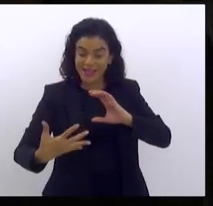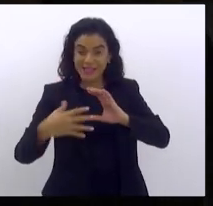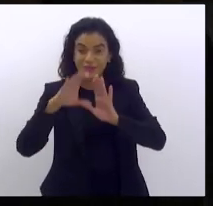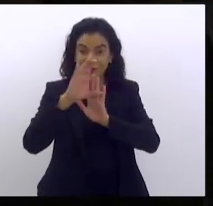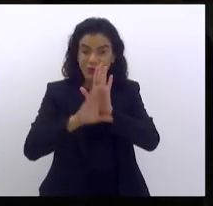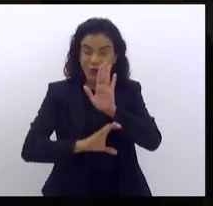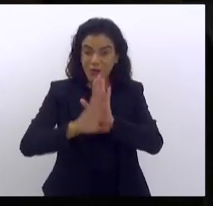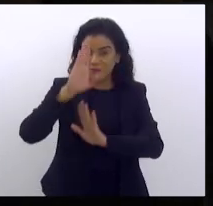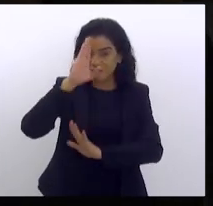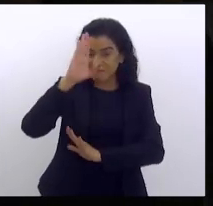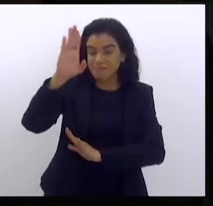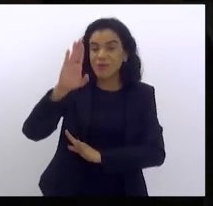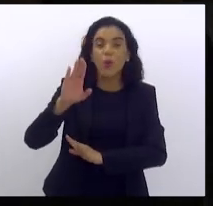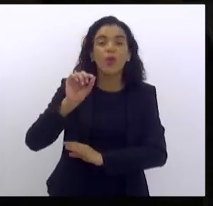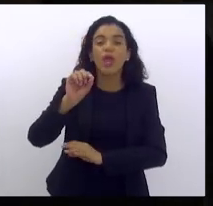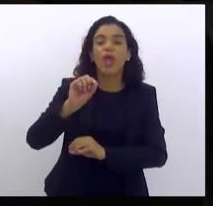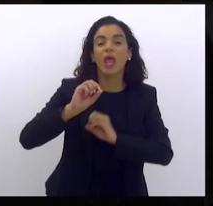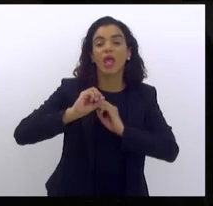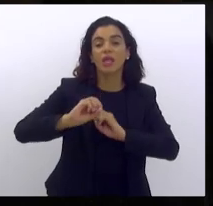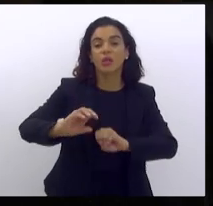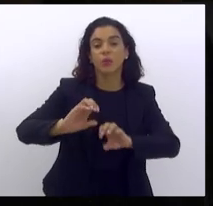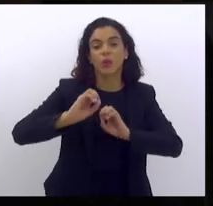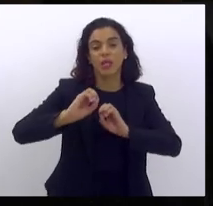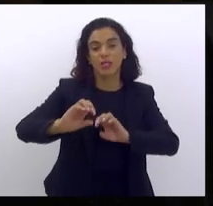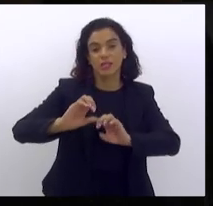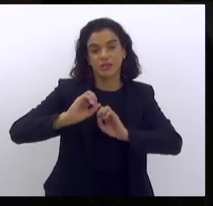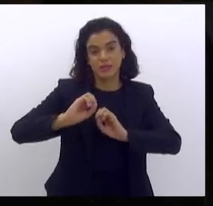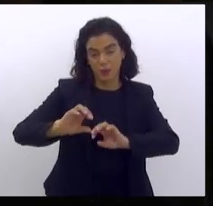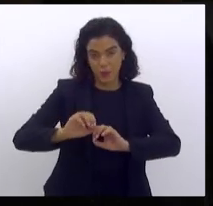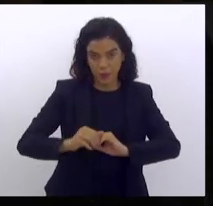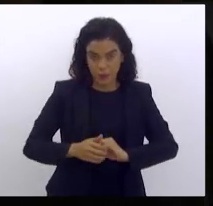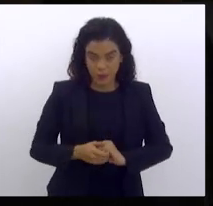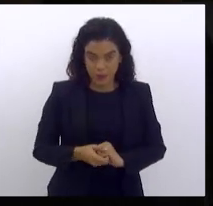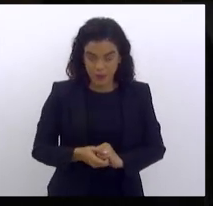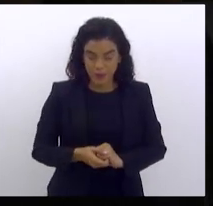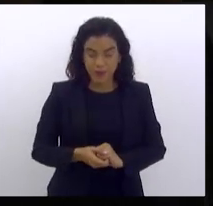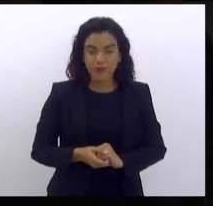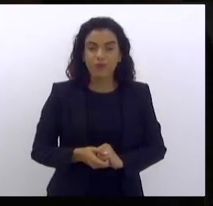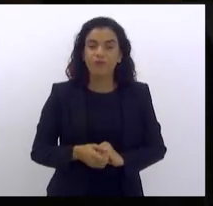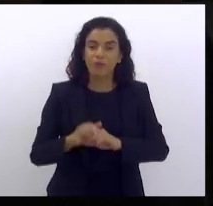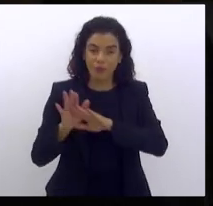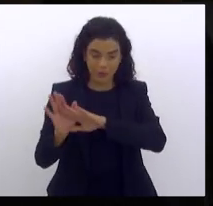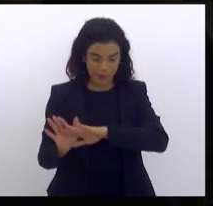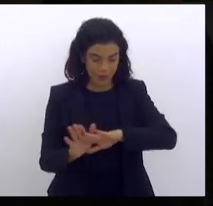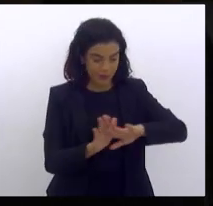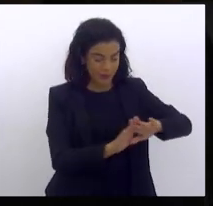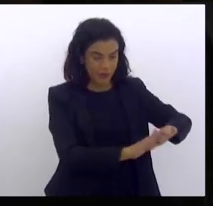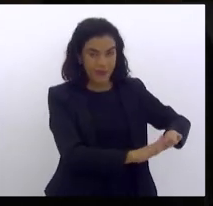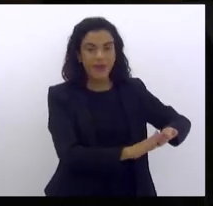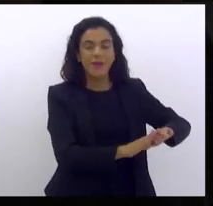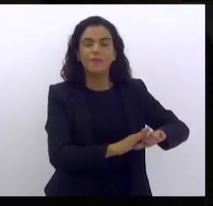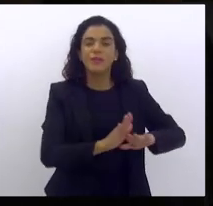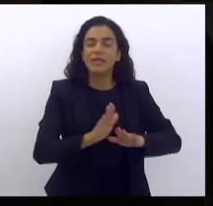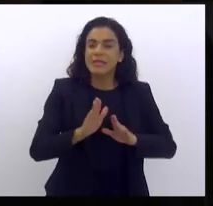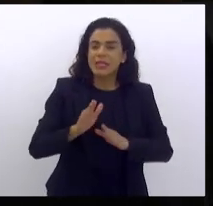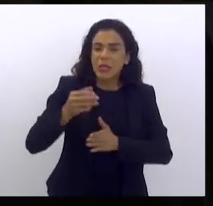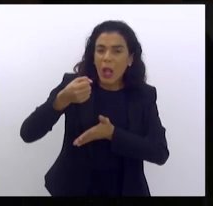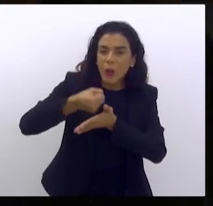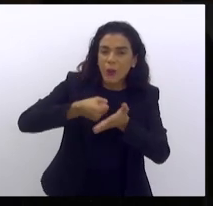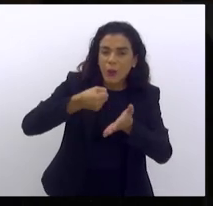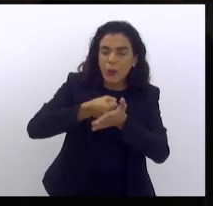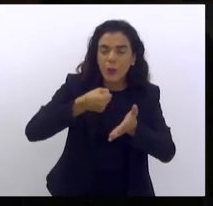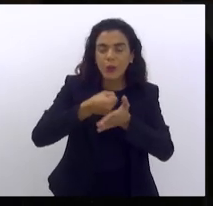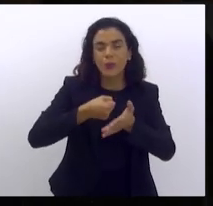código principal é educativa. Dito isso, senhor presidente, toda essa luta vem